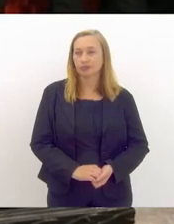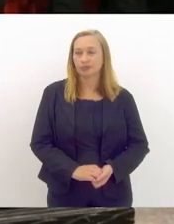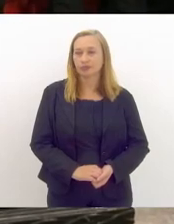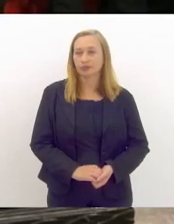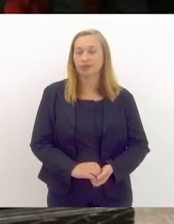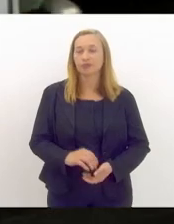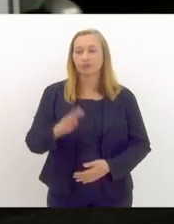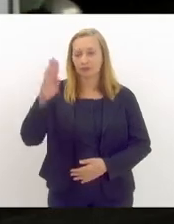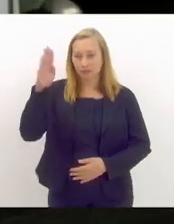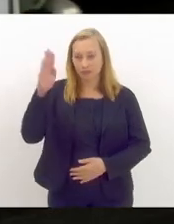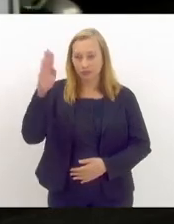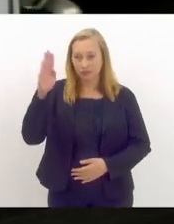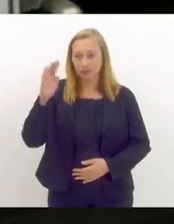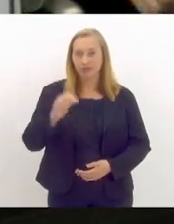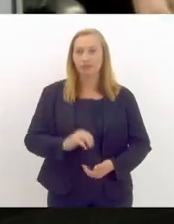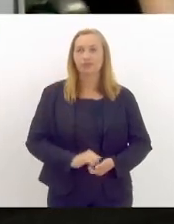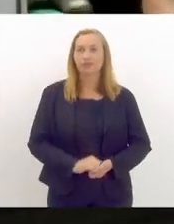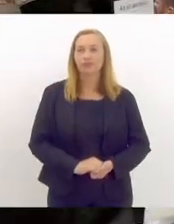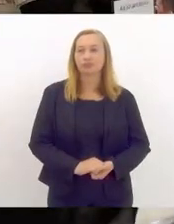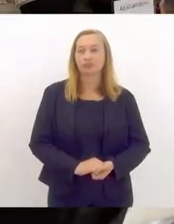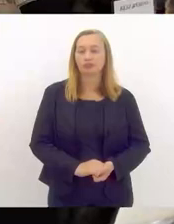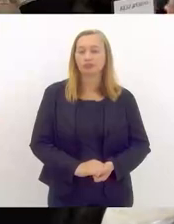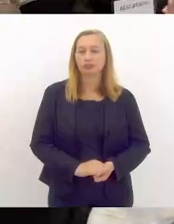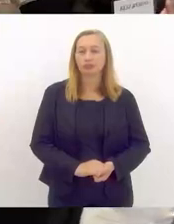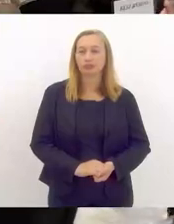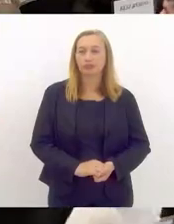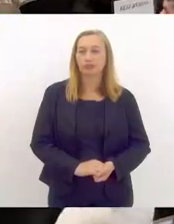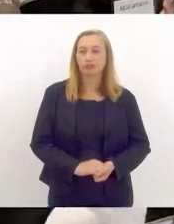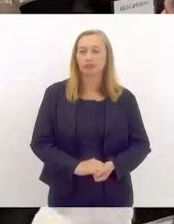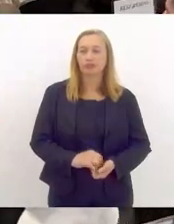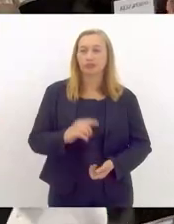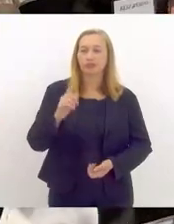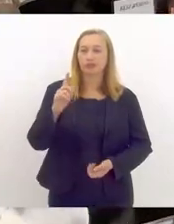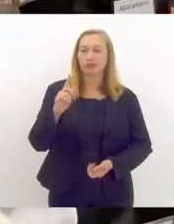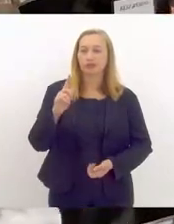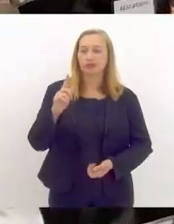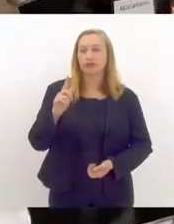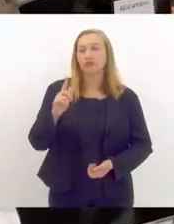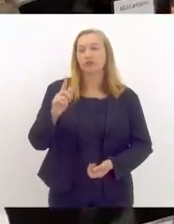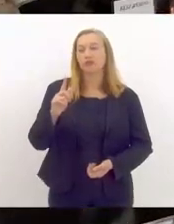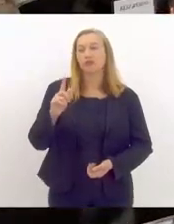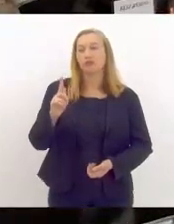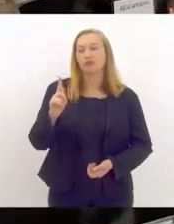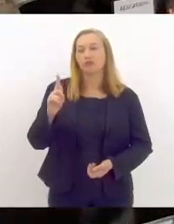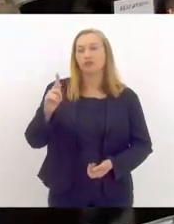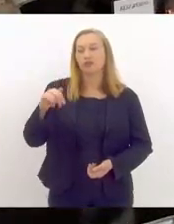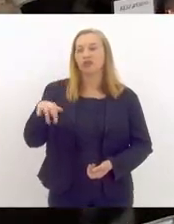Assim o prometo. Guilherme Schleder.